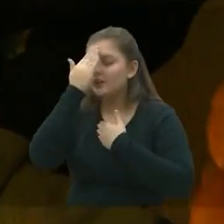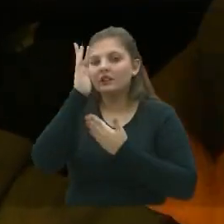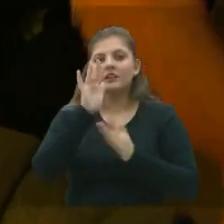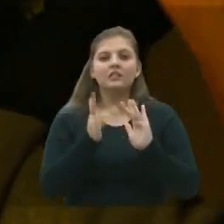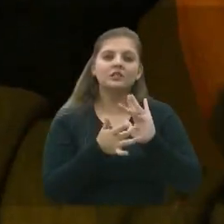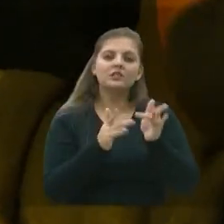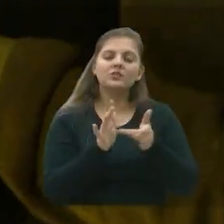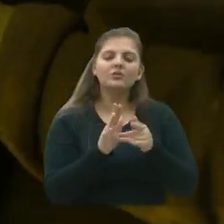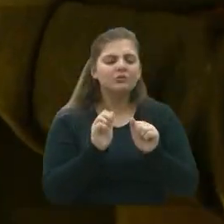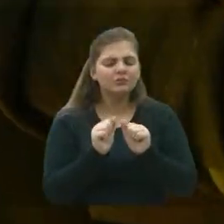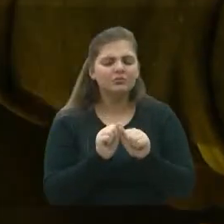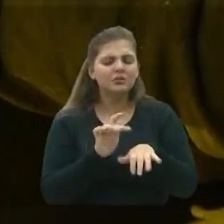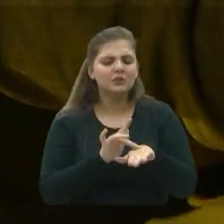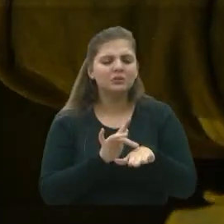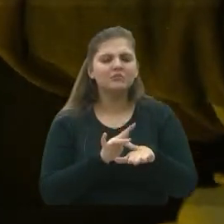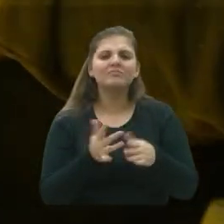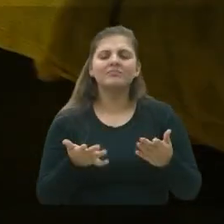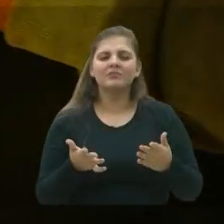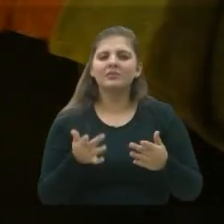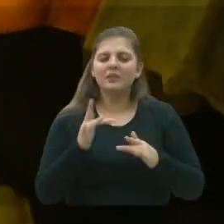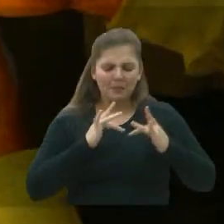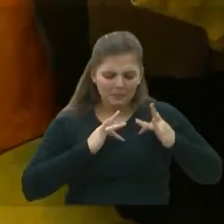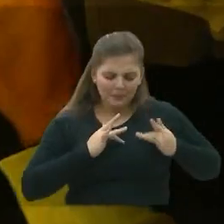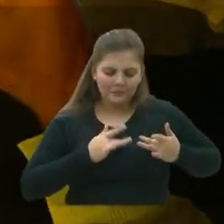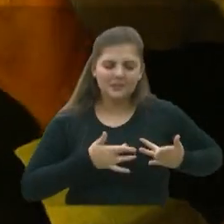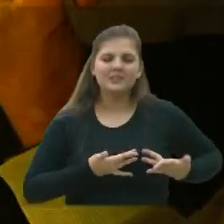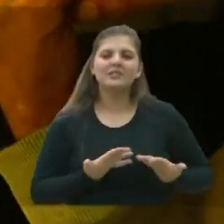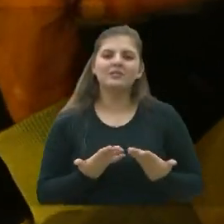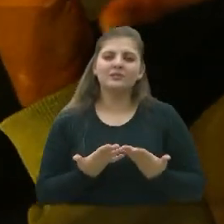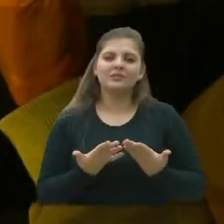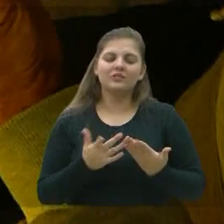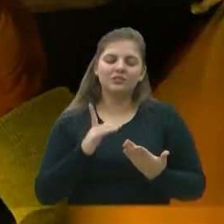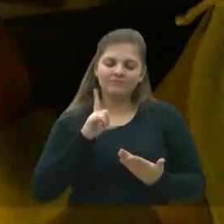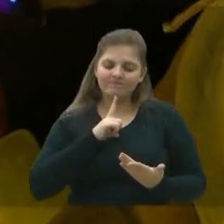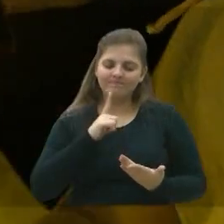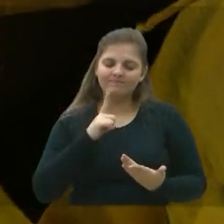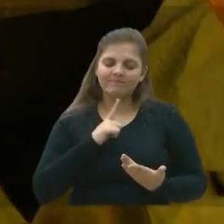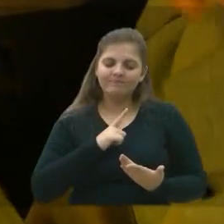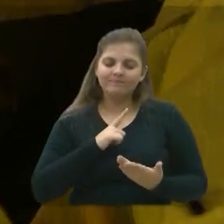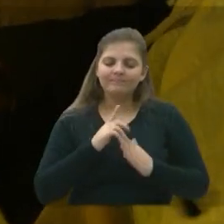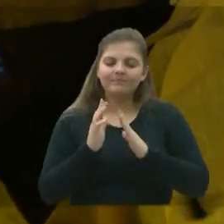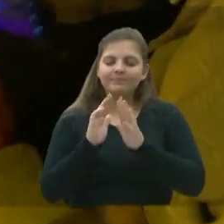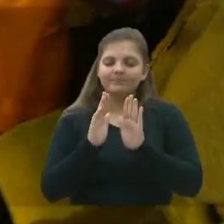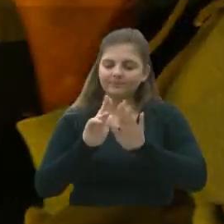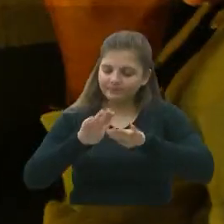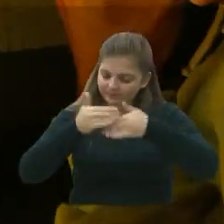por tocar. Tu é misericordioso. Estou rezando por você.